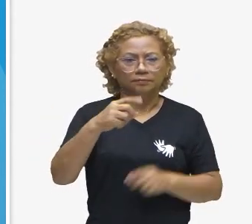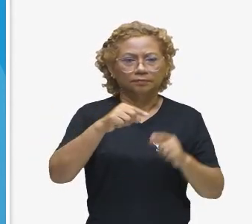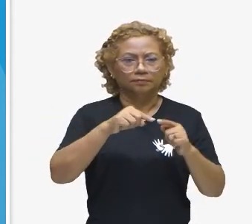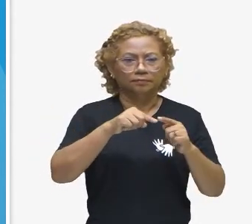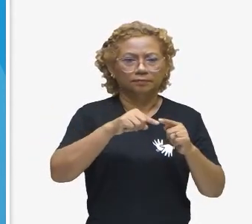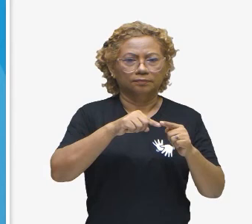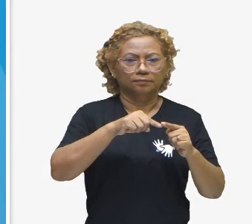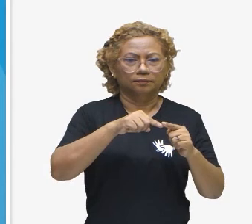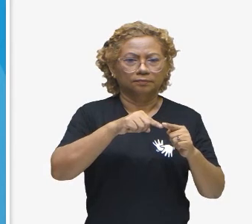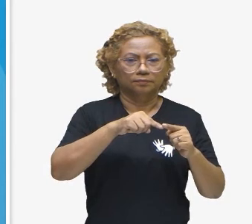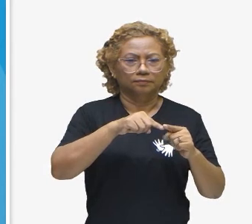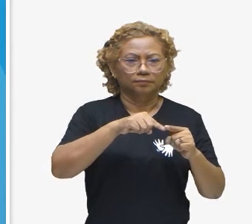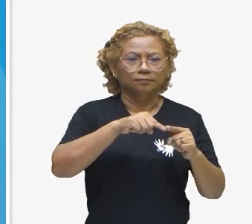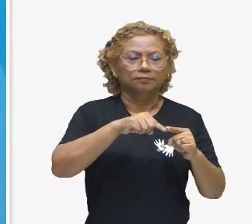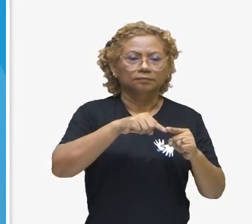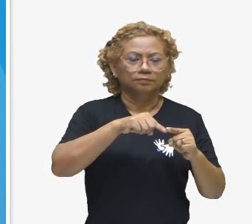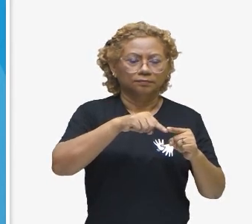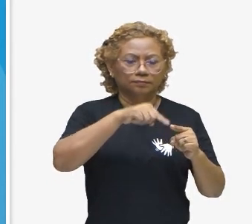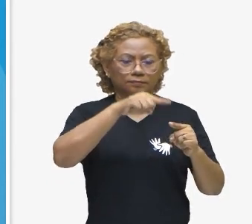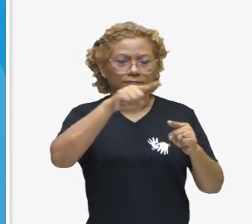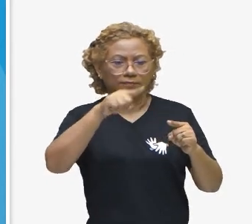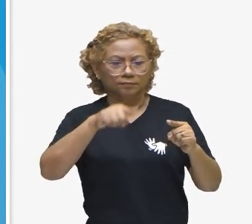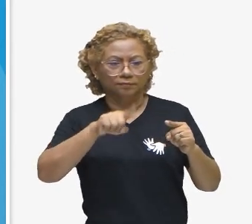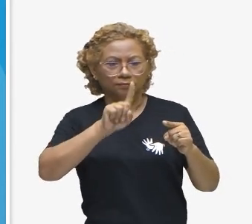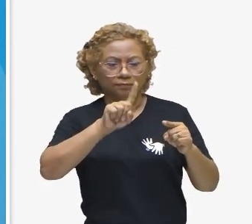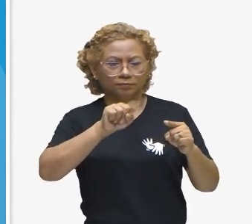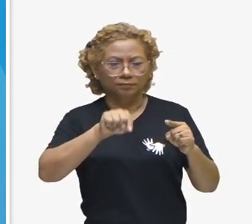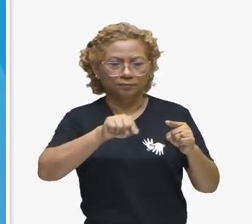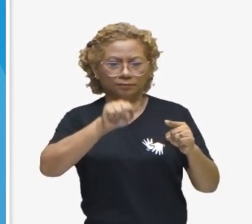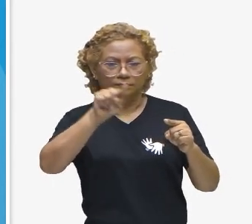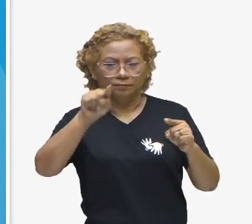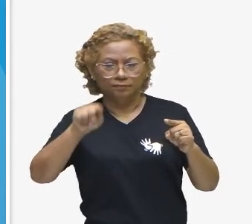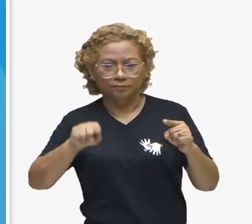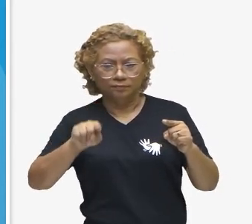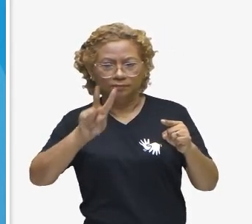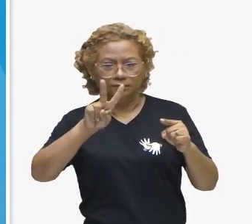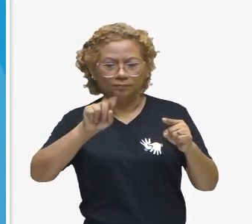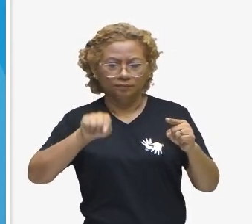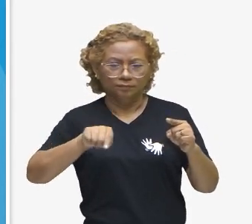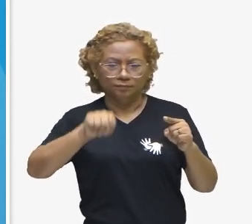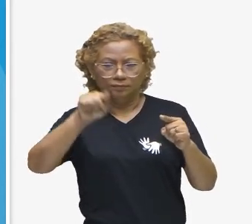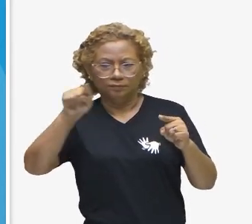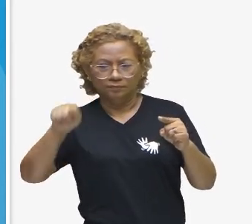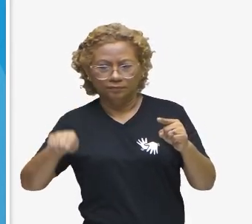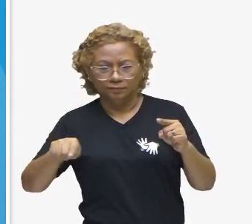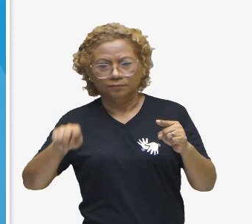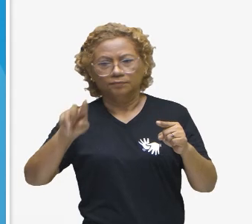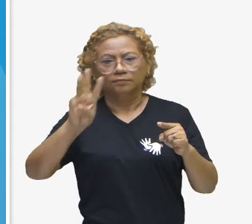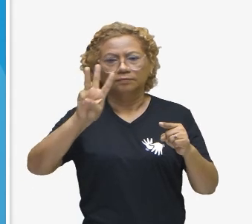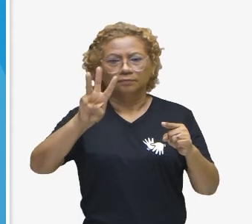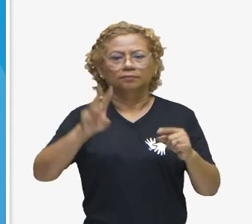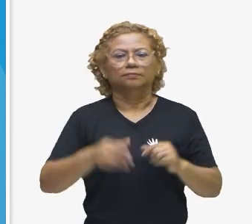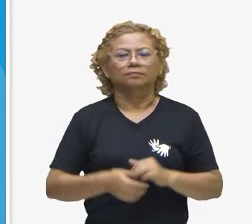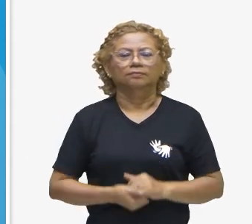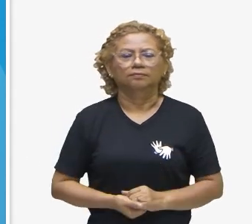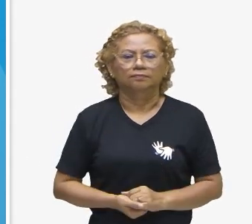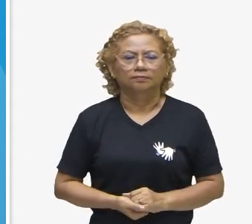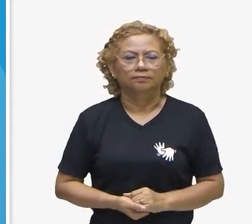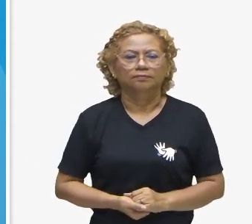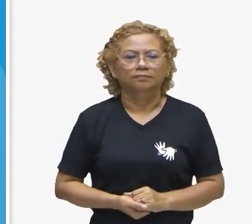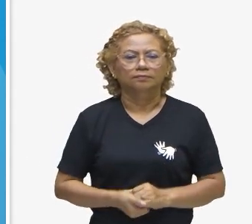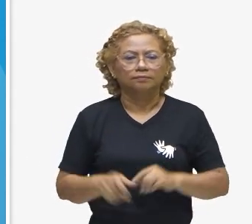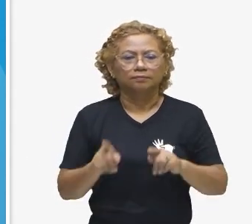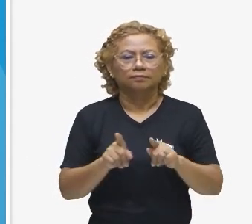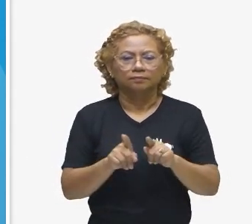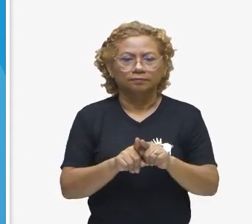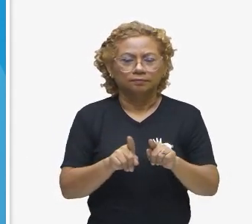igual como a gente viu agora há pouco no nosso primeiro exemplo de função cosseno, ou seja, aqui ó, o período dessa